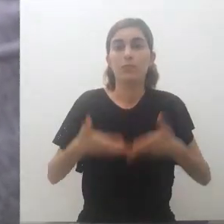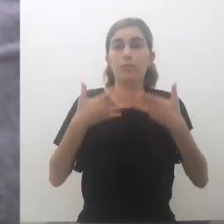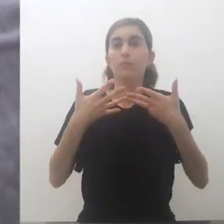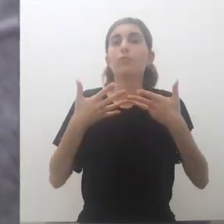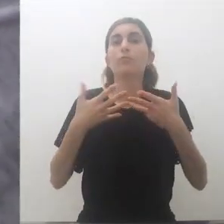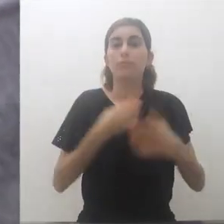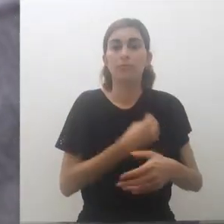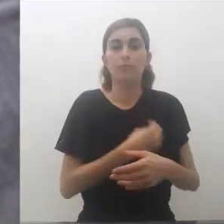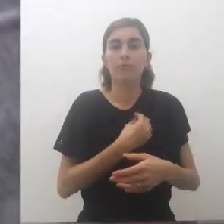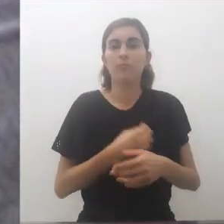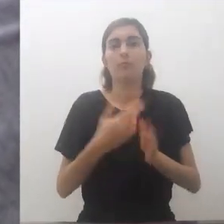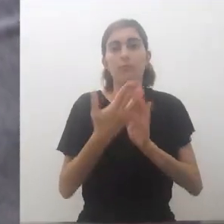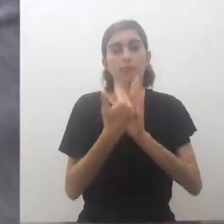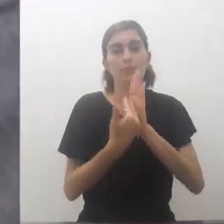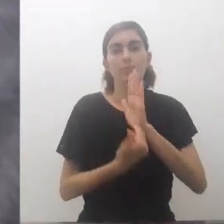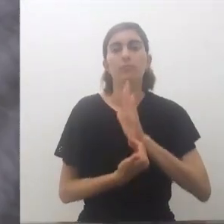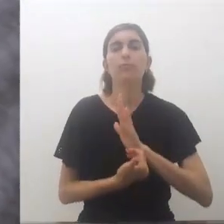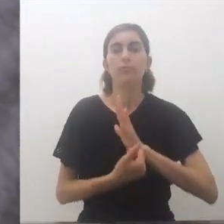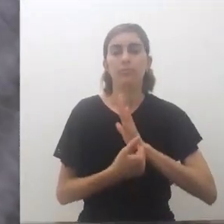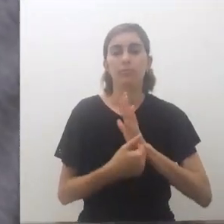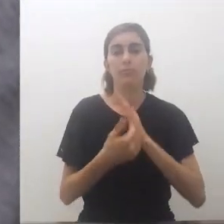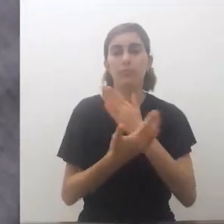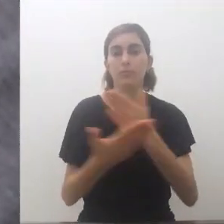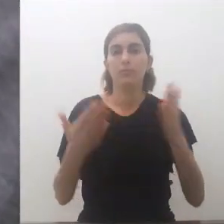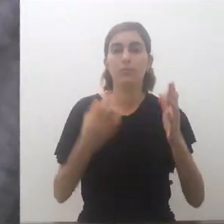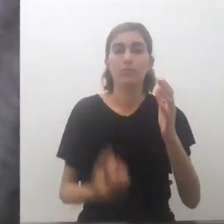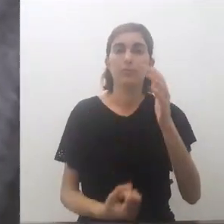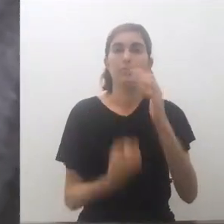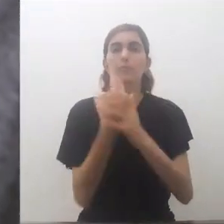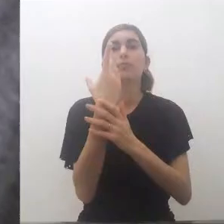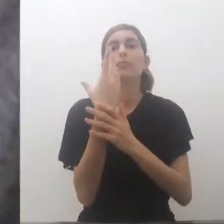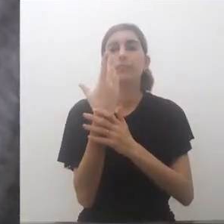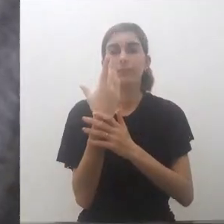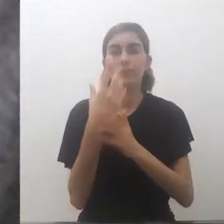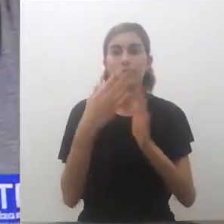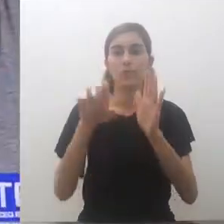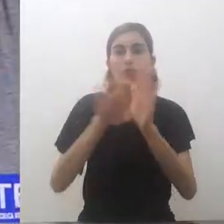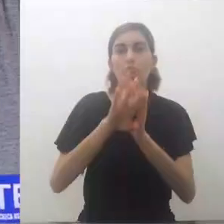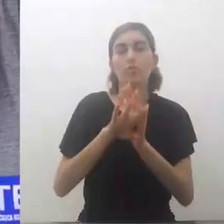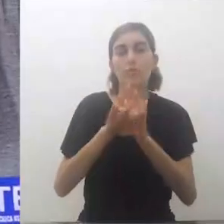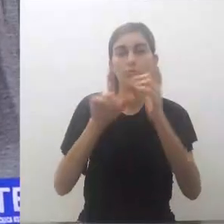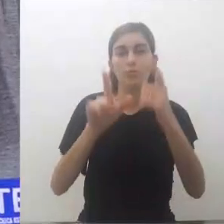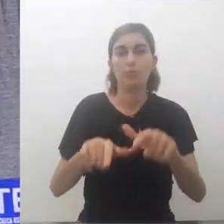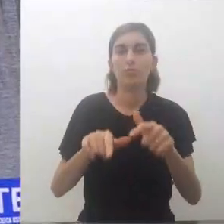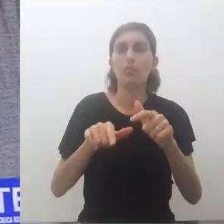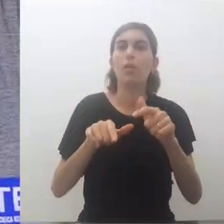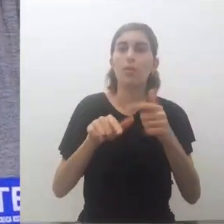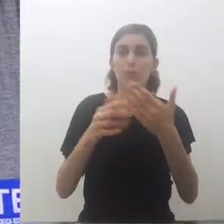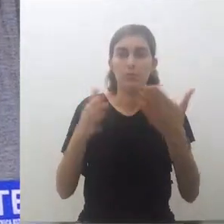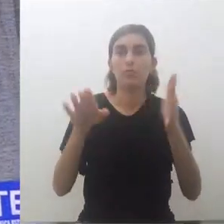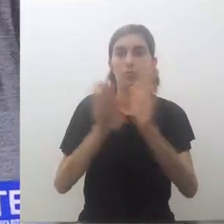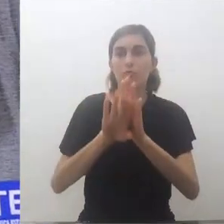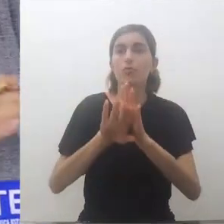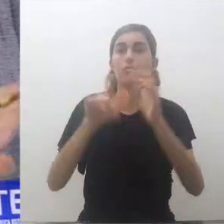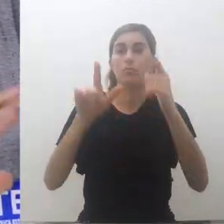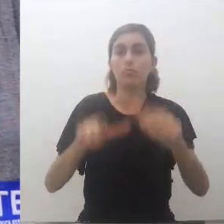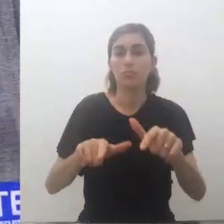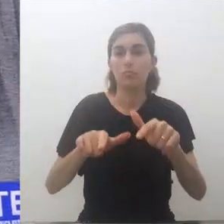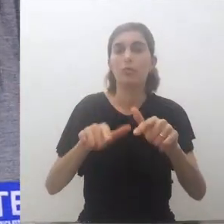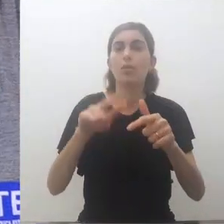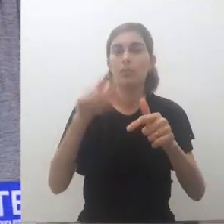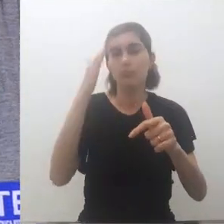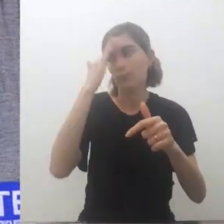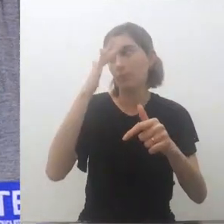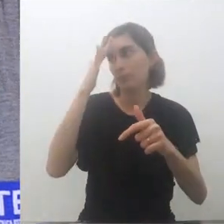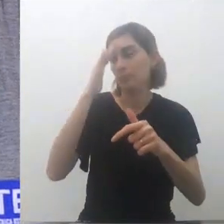sua composição. Você vai criar, você chega no ambiente com o cliente,